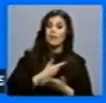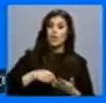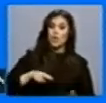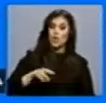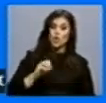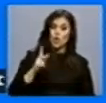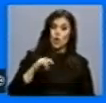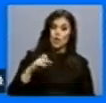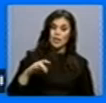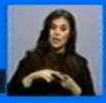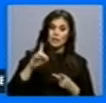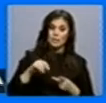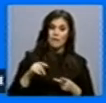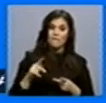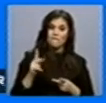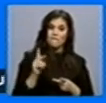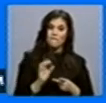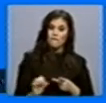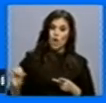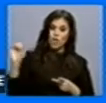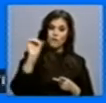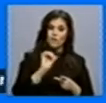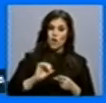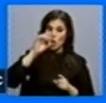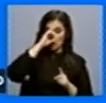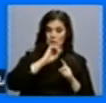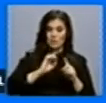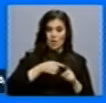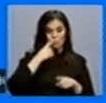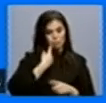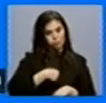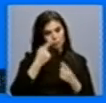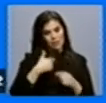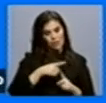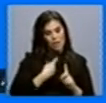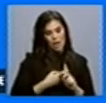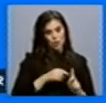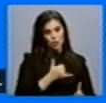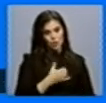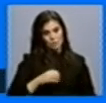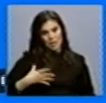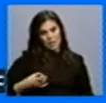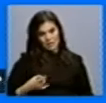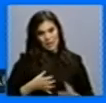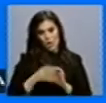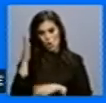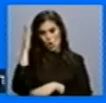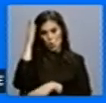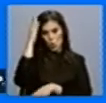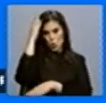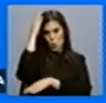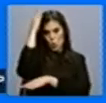e a Vodafone para que pudesse ser lançado em 2019, através do foguetão precisamente do Elon Musk,